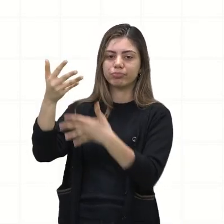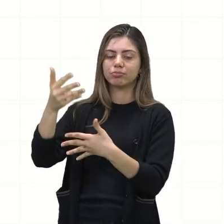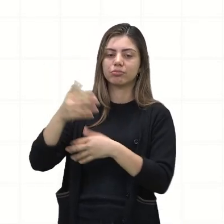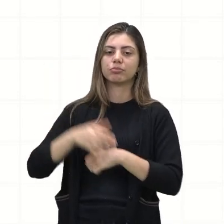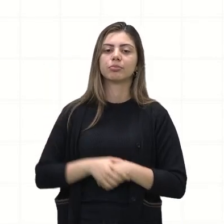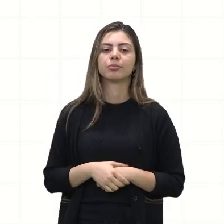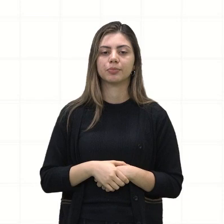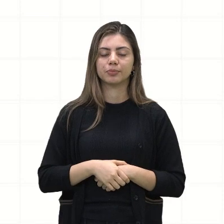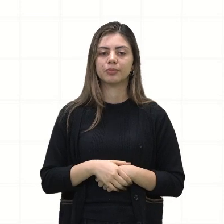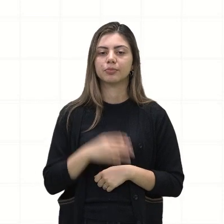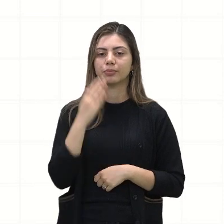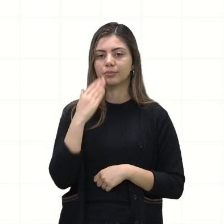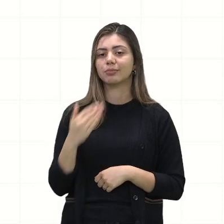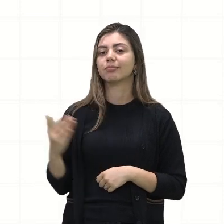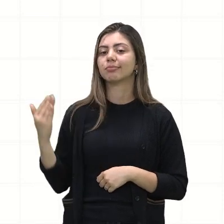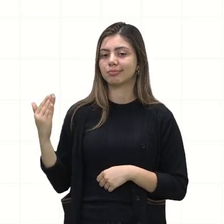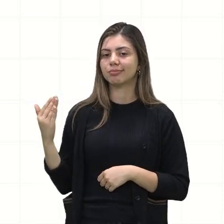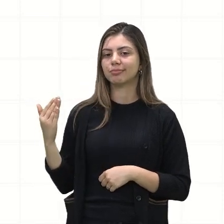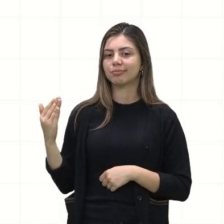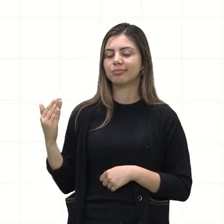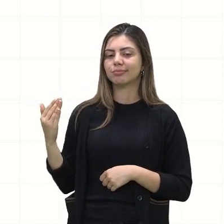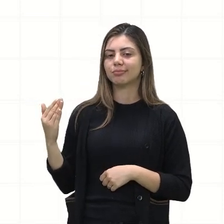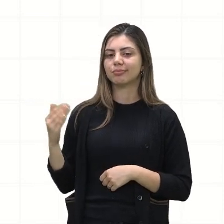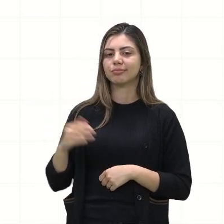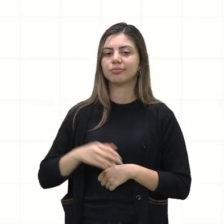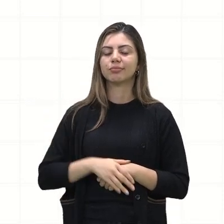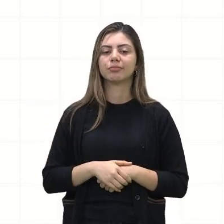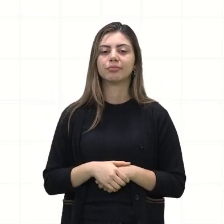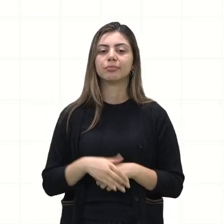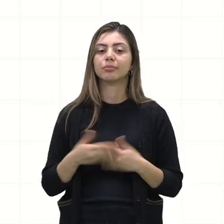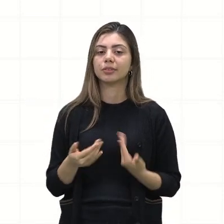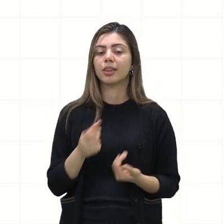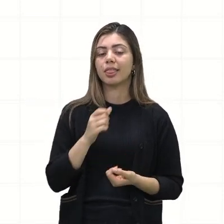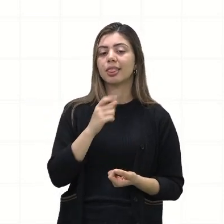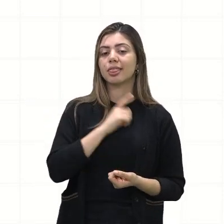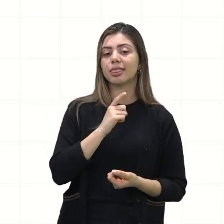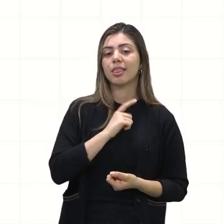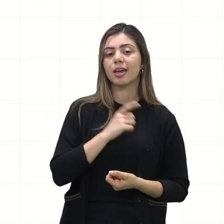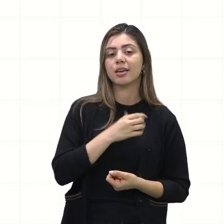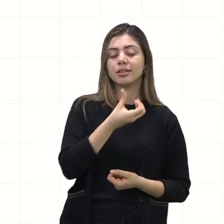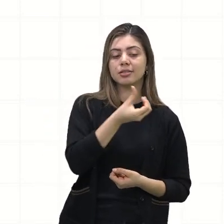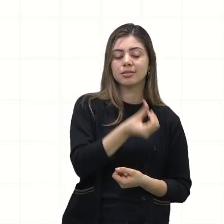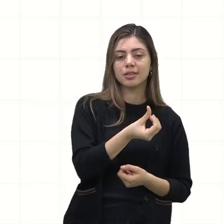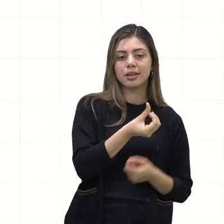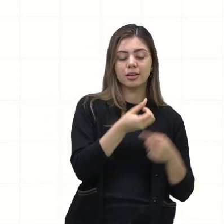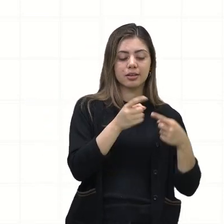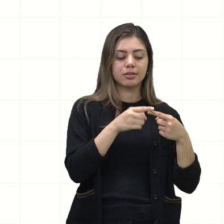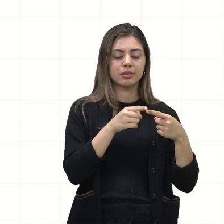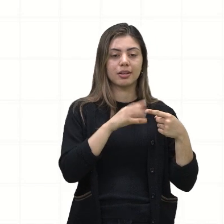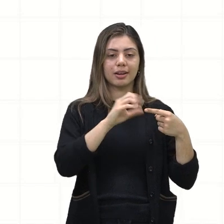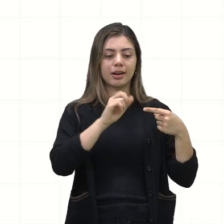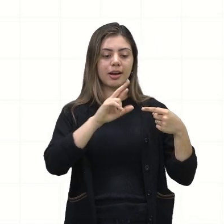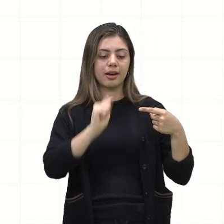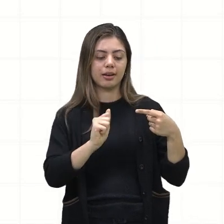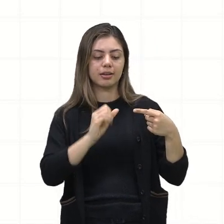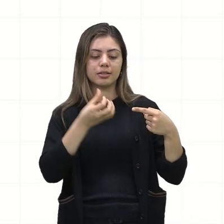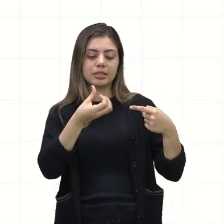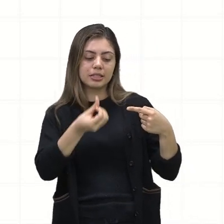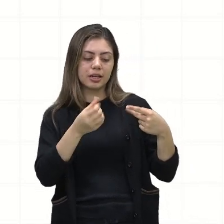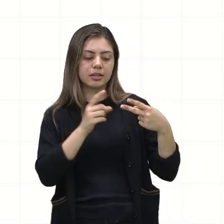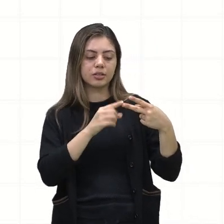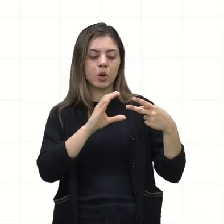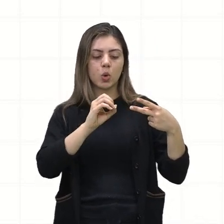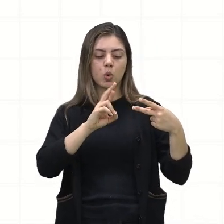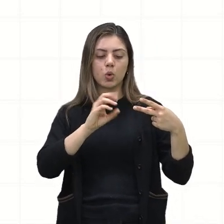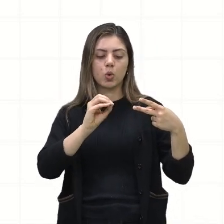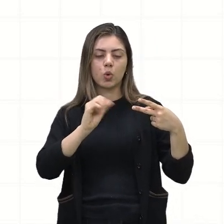temos aqui as nossas 12 possibilidades. Temos 6 aqui para a cara e 6 para a